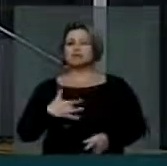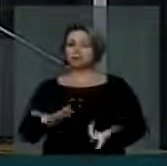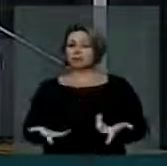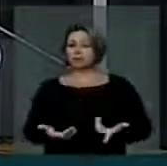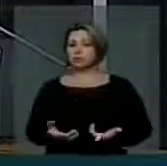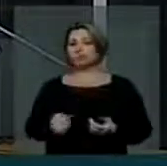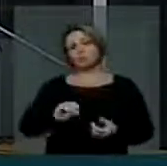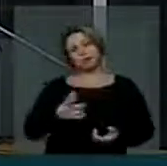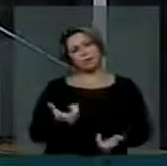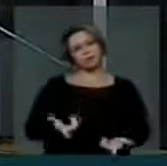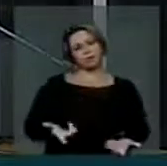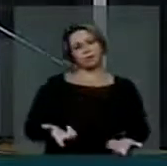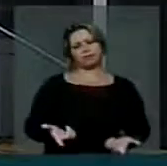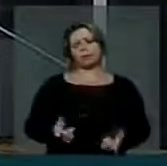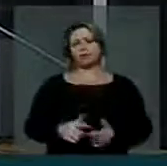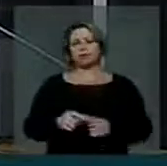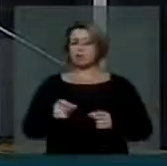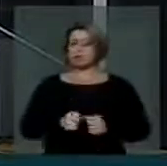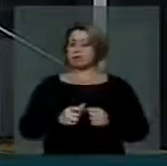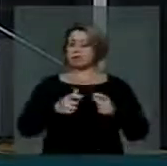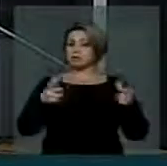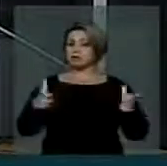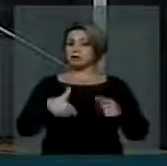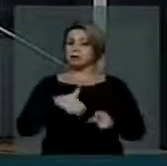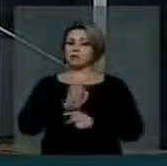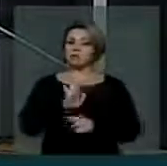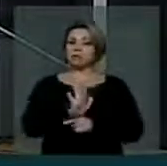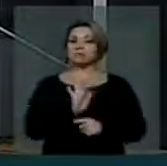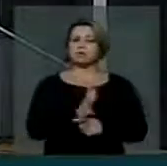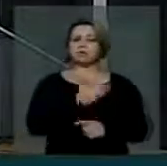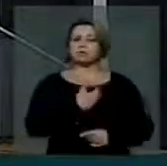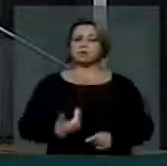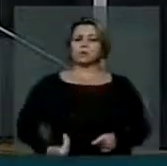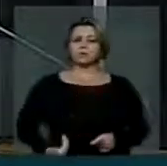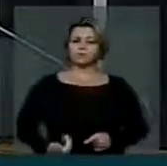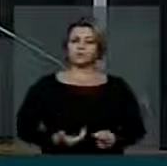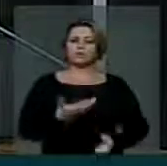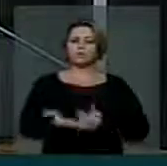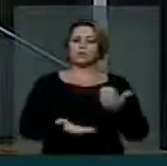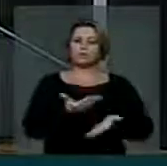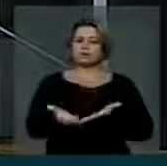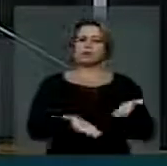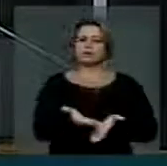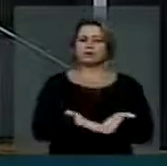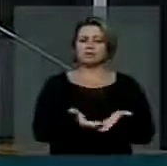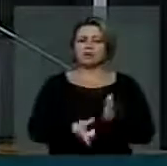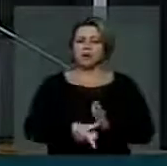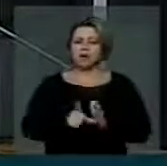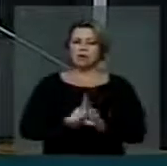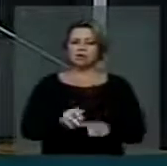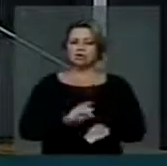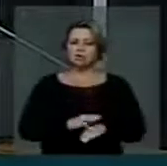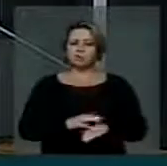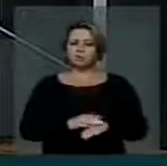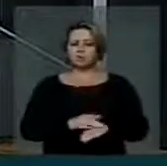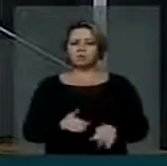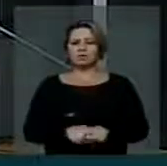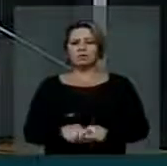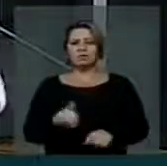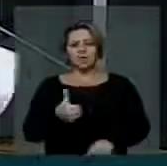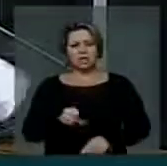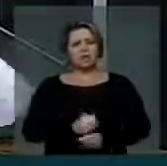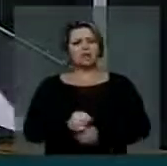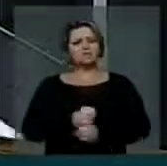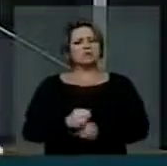evidente que se ampliar os investimentos públicos na atenção básica, particularmente nos últimos